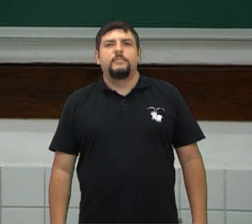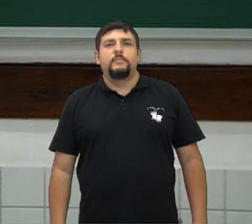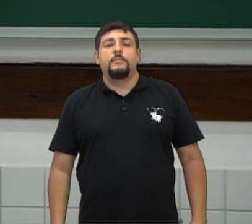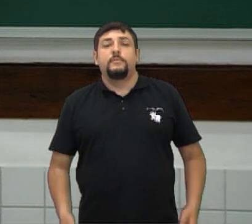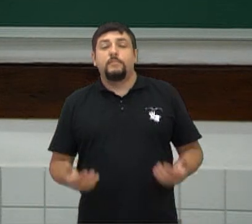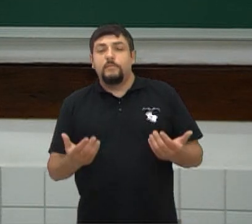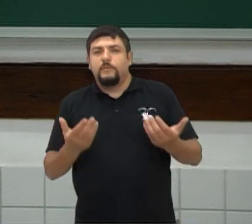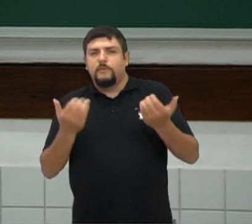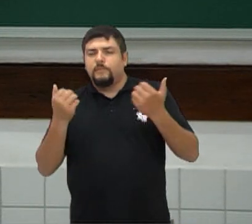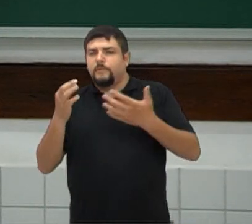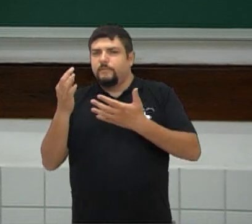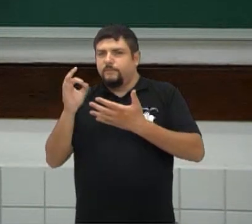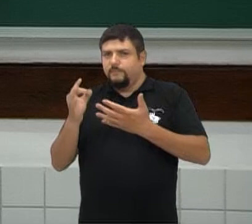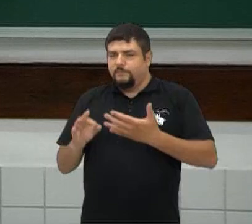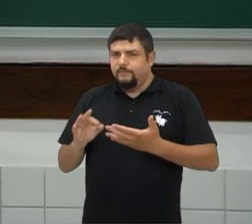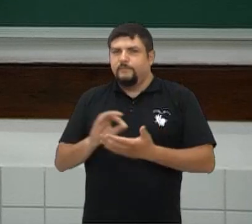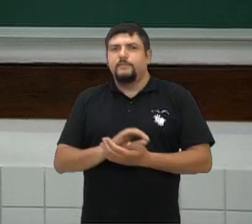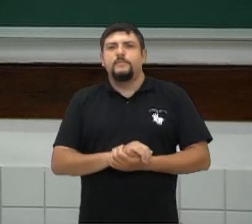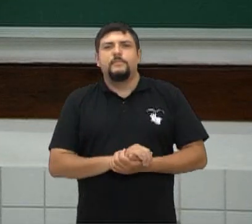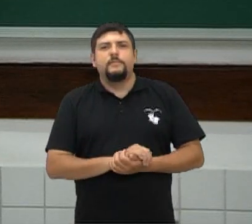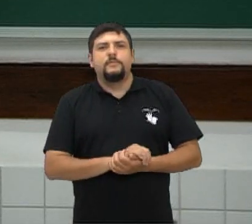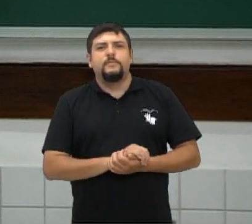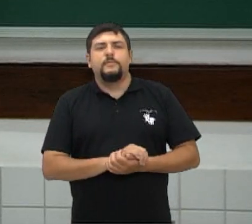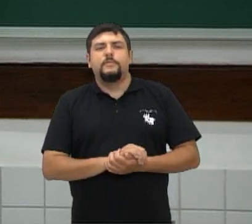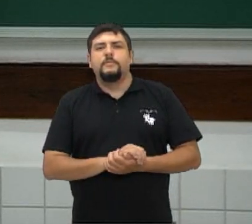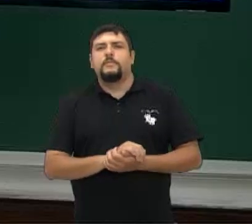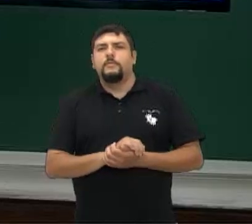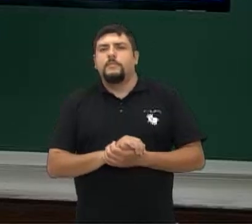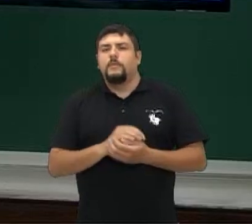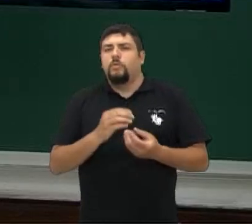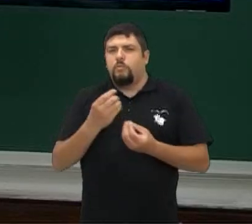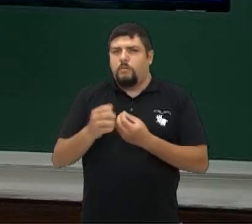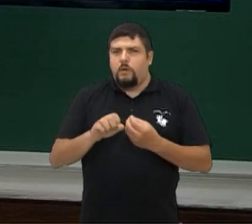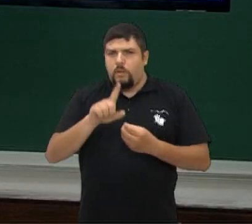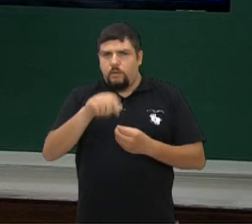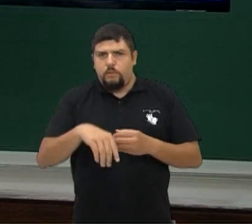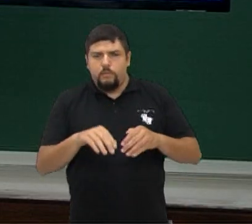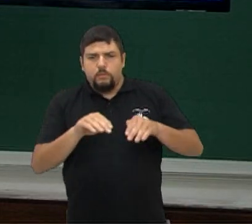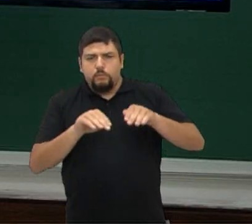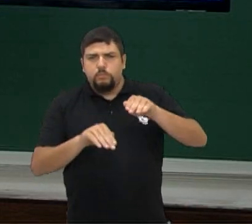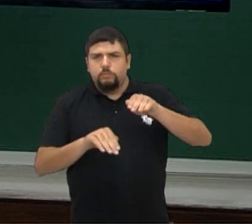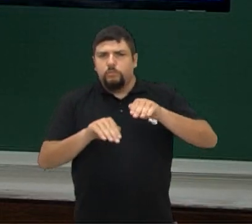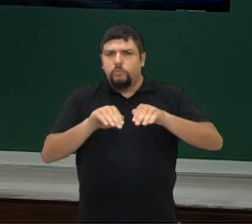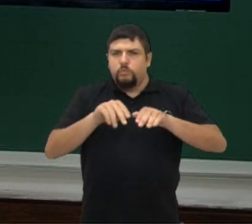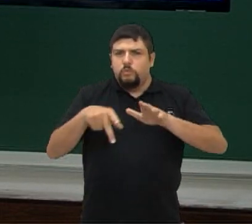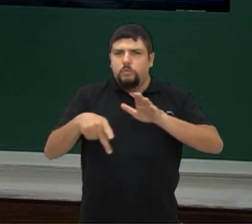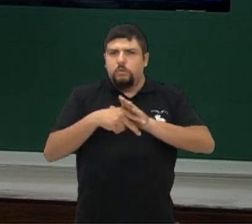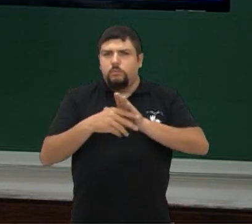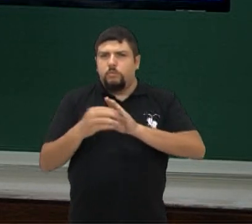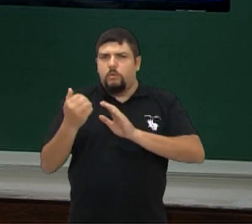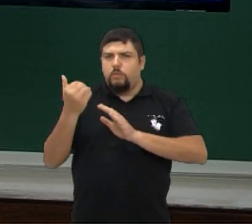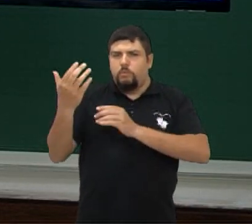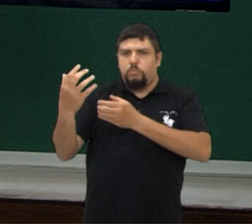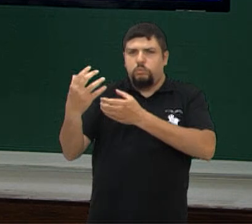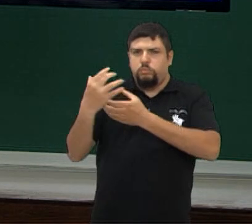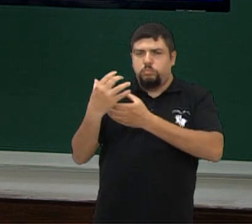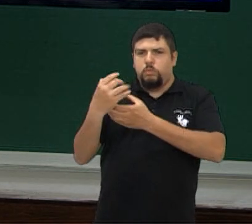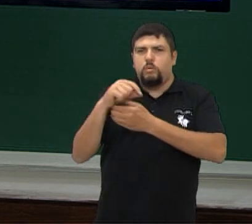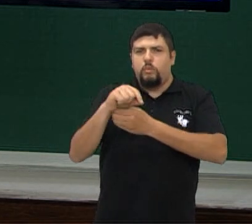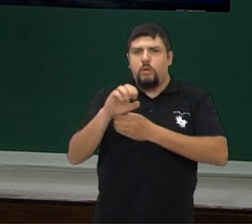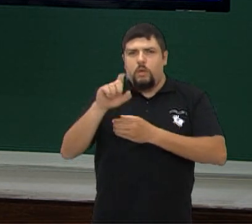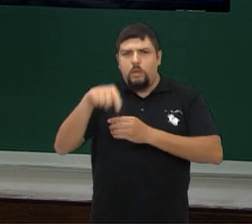Vamos para a correção do exercício? Olha só. Como se trata de um equilíbrio exotérmico, a resposta é letra E. A diminuição